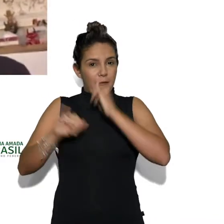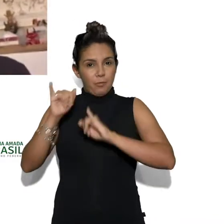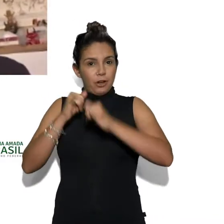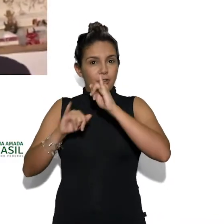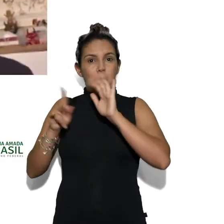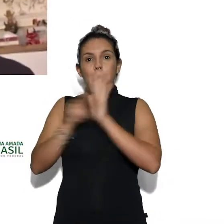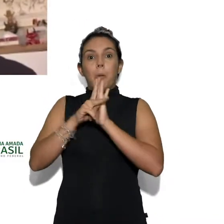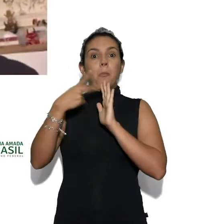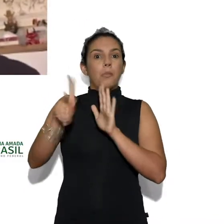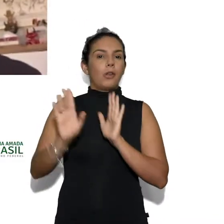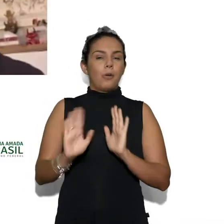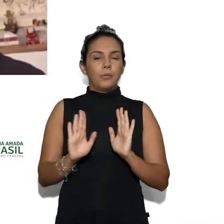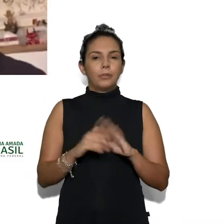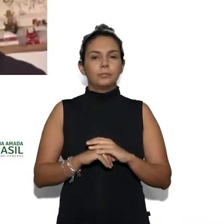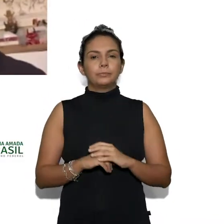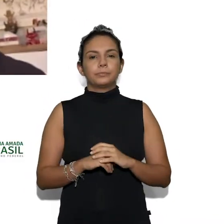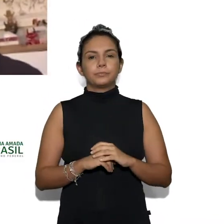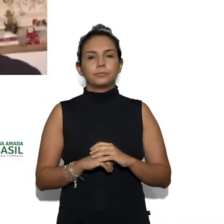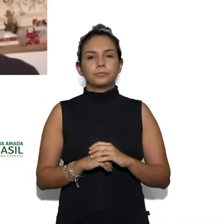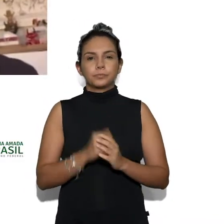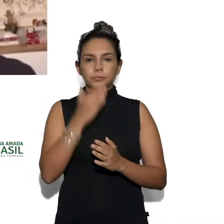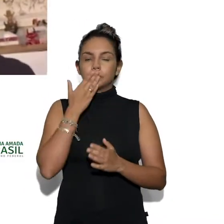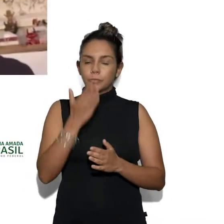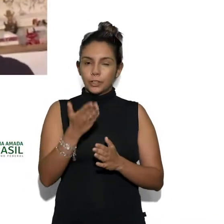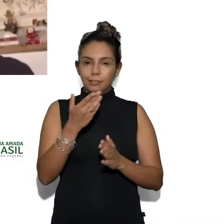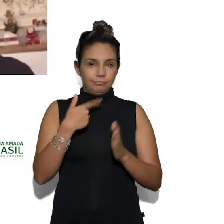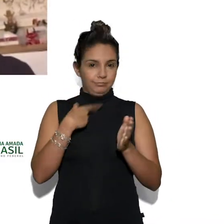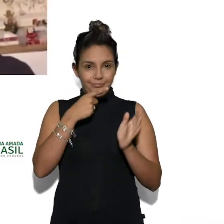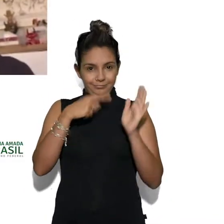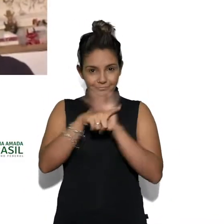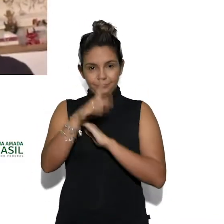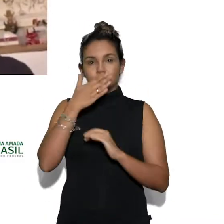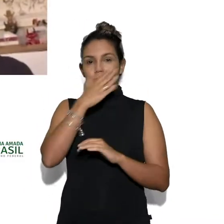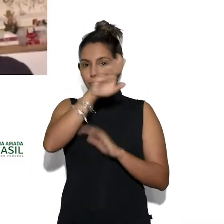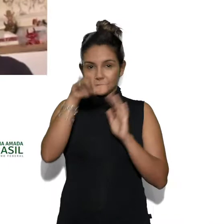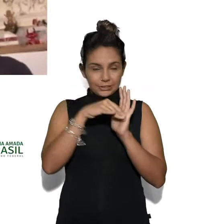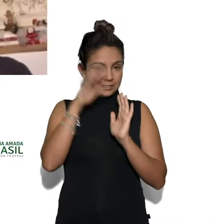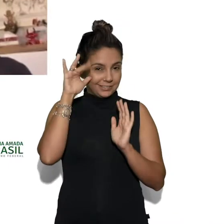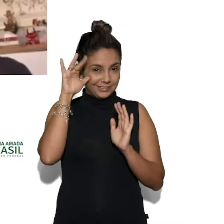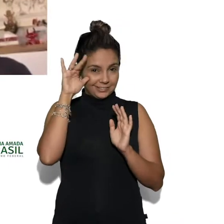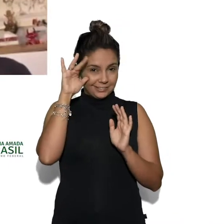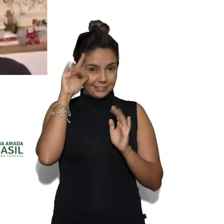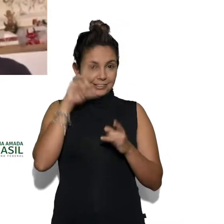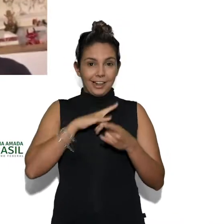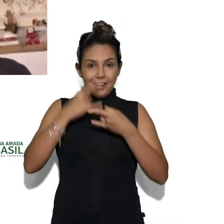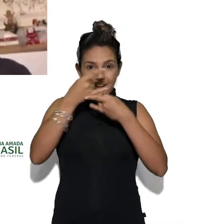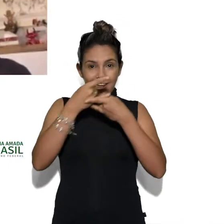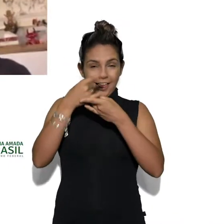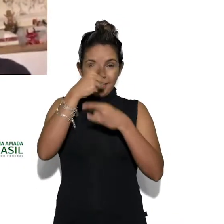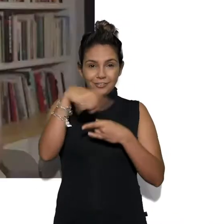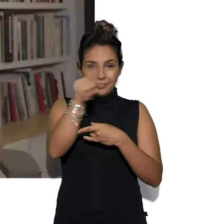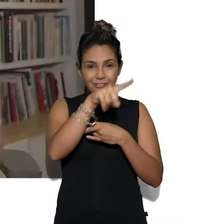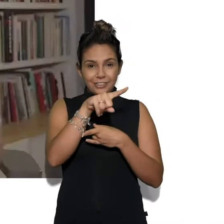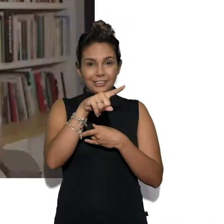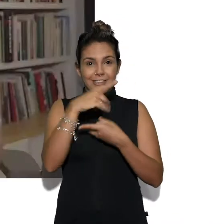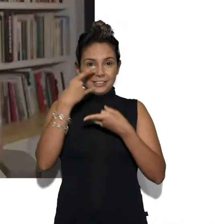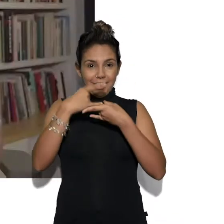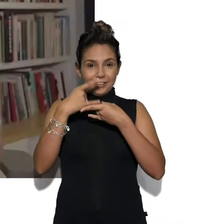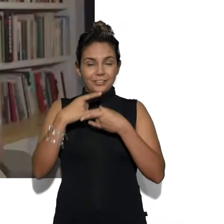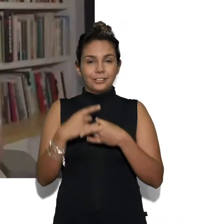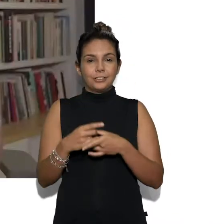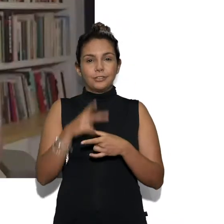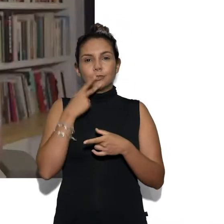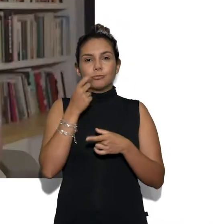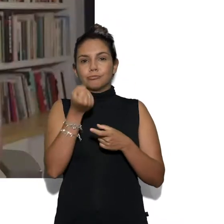algum. Bem, gente, eu peço que todos que estejam nos assistindo, tem tanta gente aqui na live, eu vou aos poucos falando um